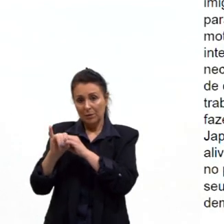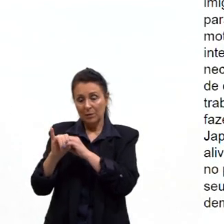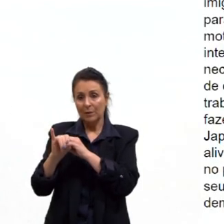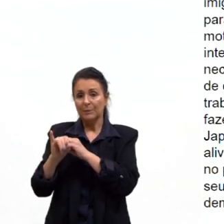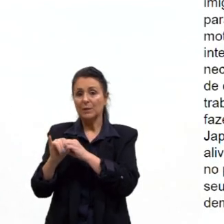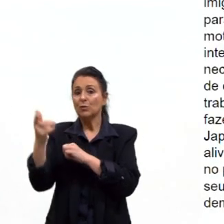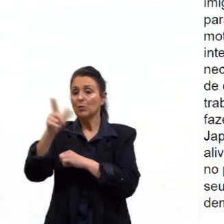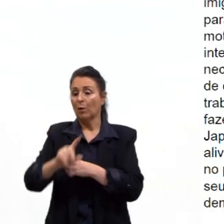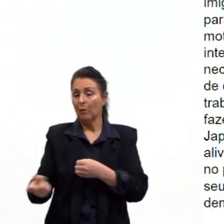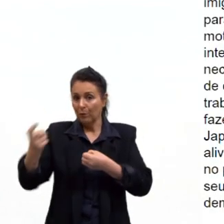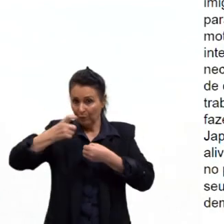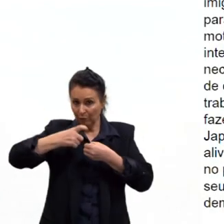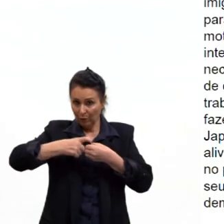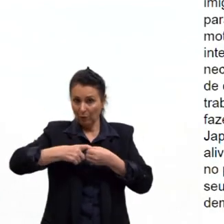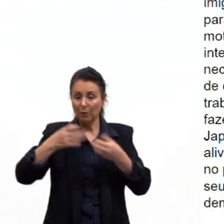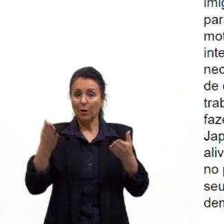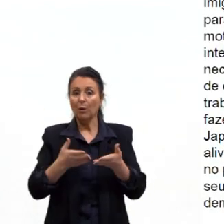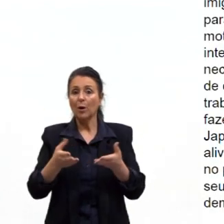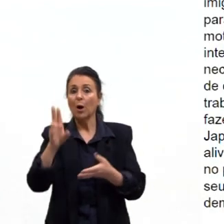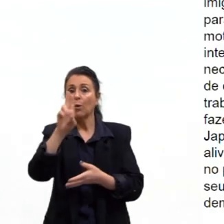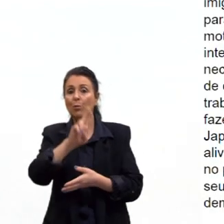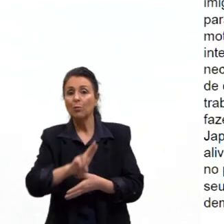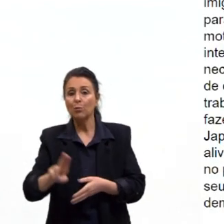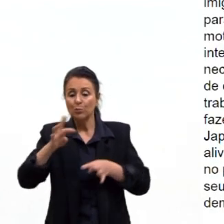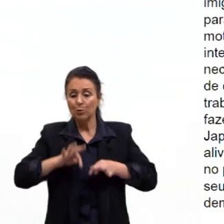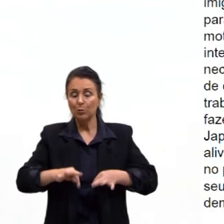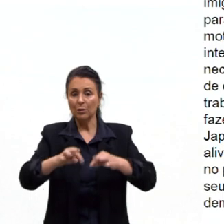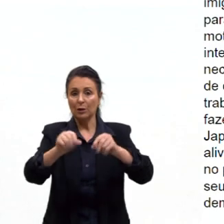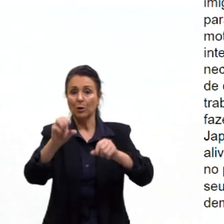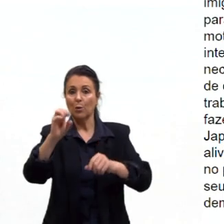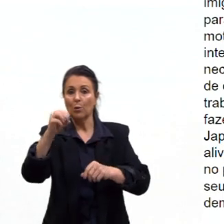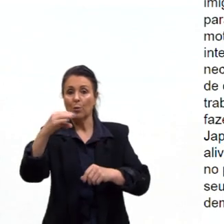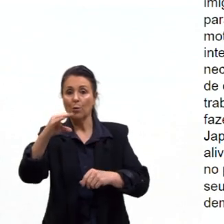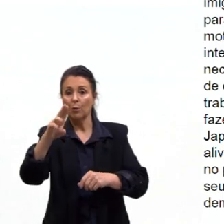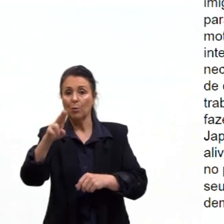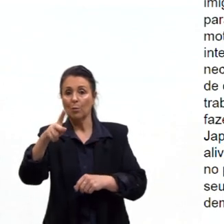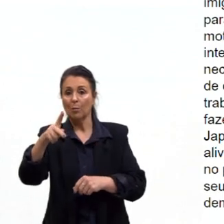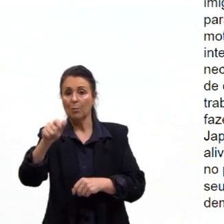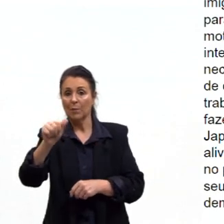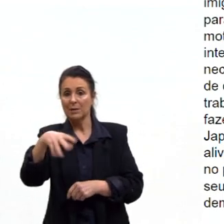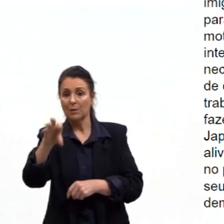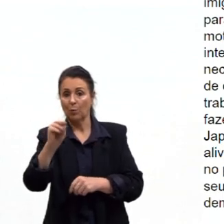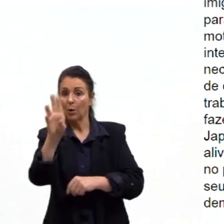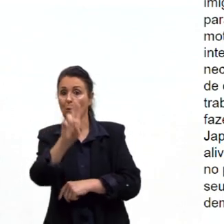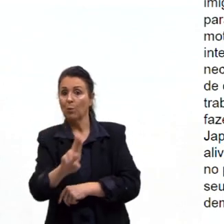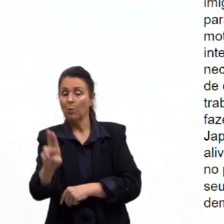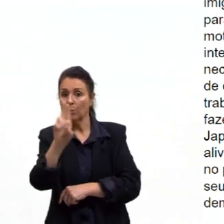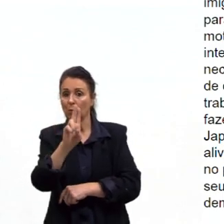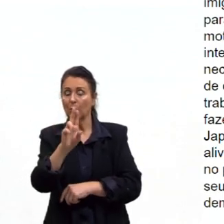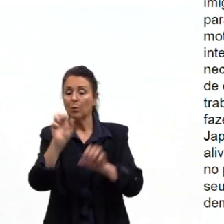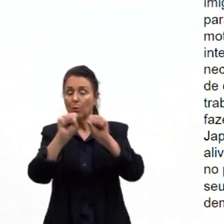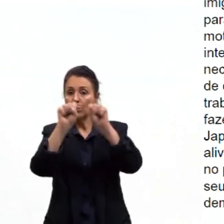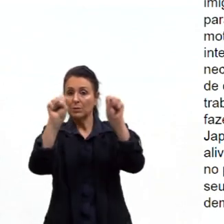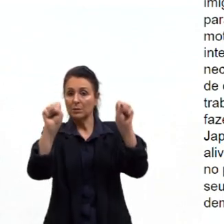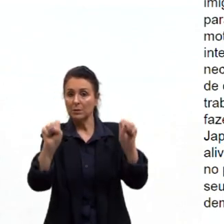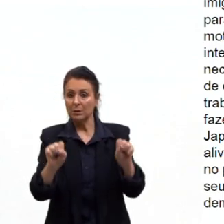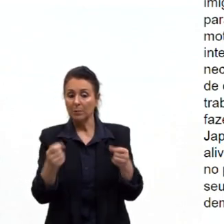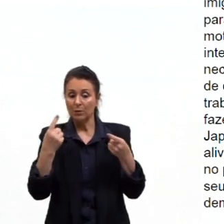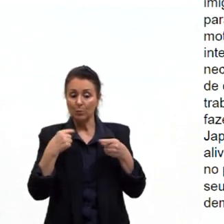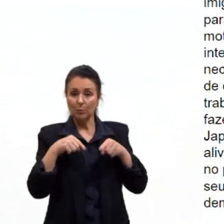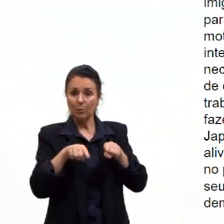voltando para essa questão de ocupação territorial tá aqui eu trago duas imagens né o sistema de colônia de